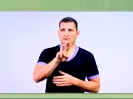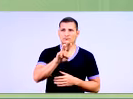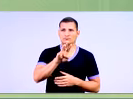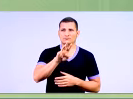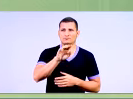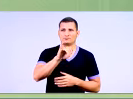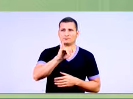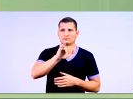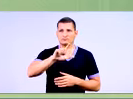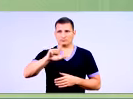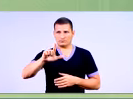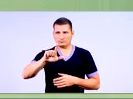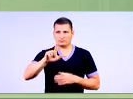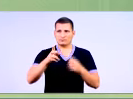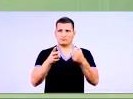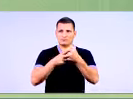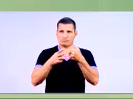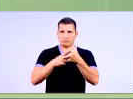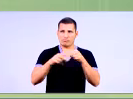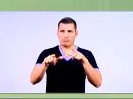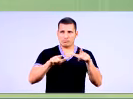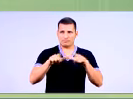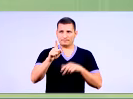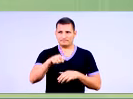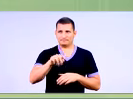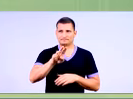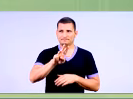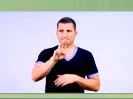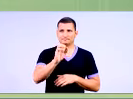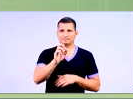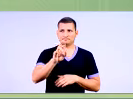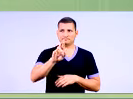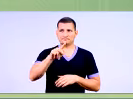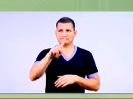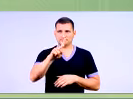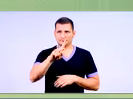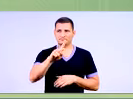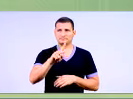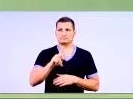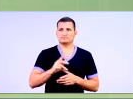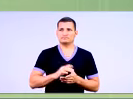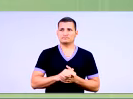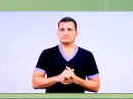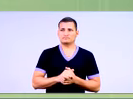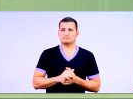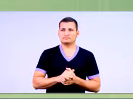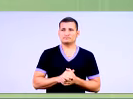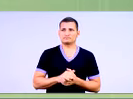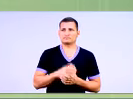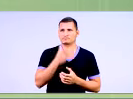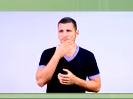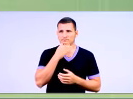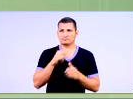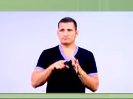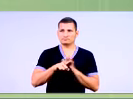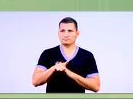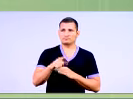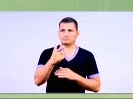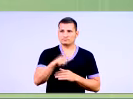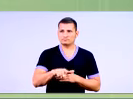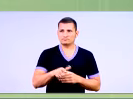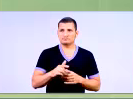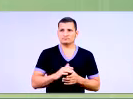verbo trabalhar, que é o work, fique no futuro. Eu trabalharei aqui. Ícaro, então, faz outra